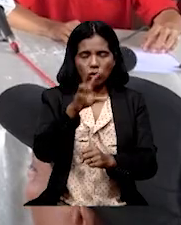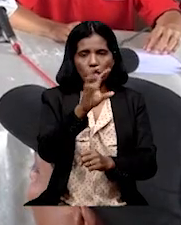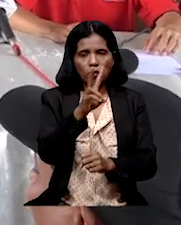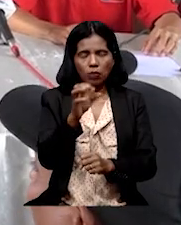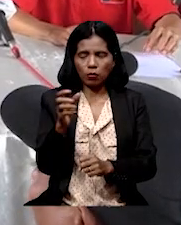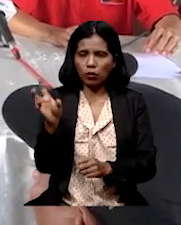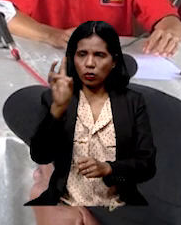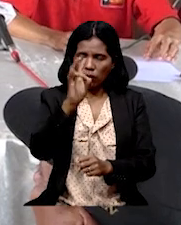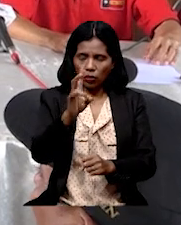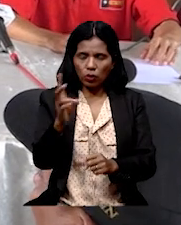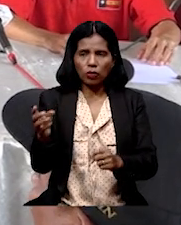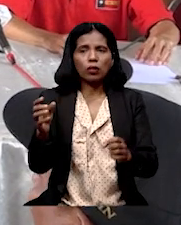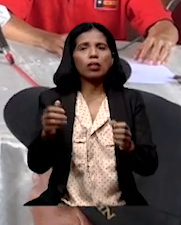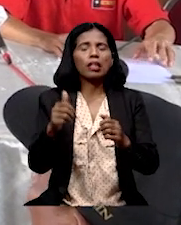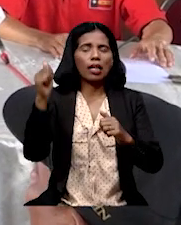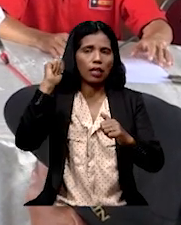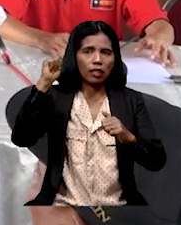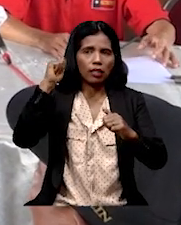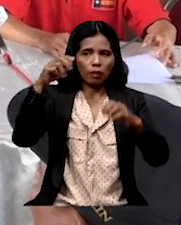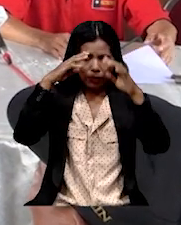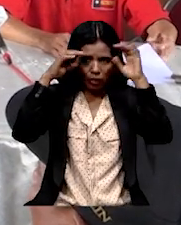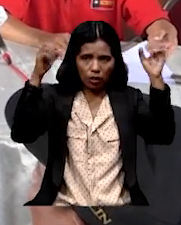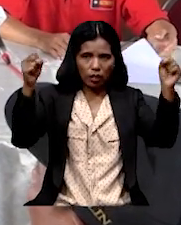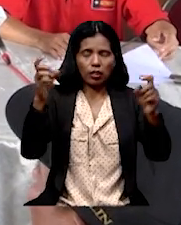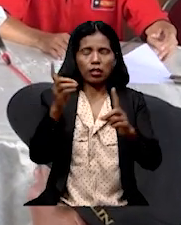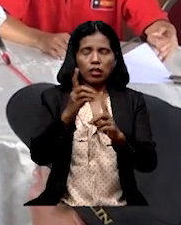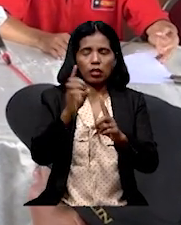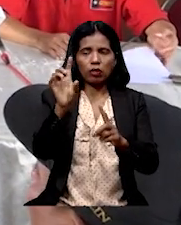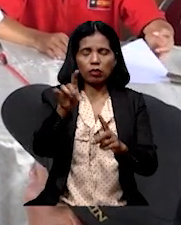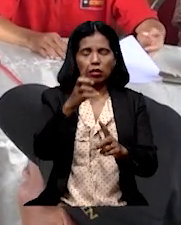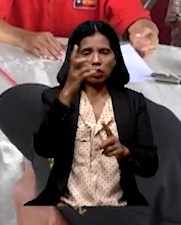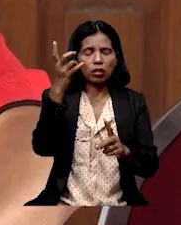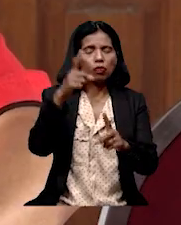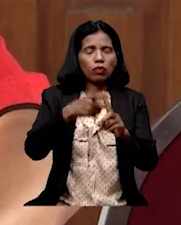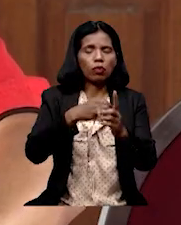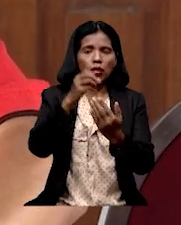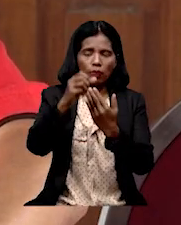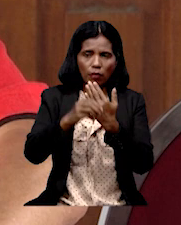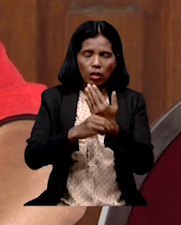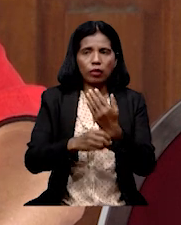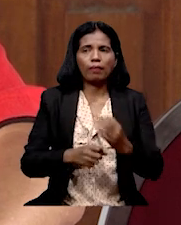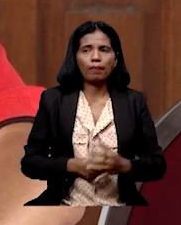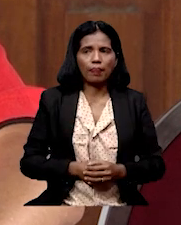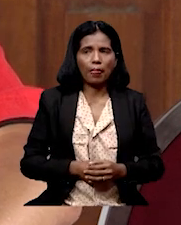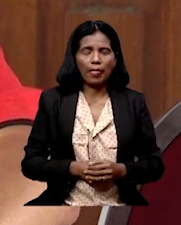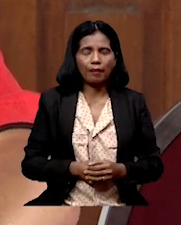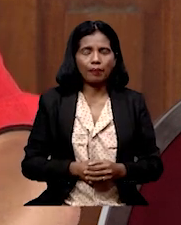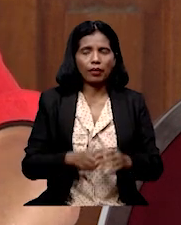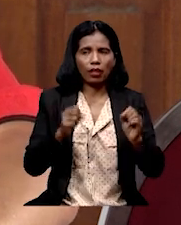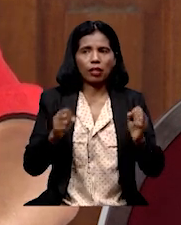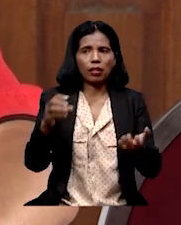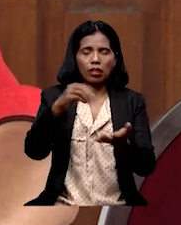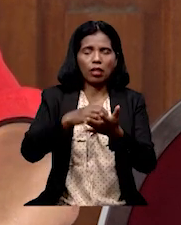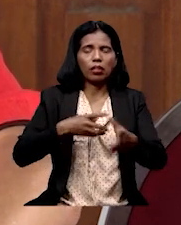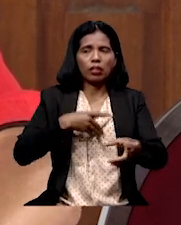ringrua ronu singhitu o di kompete ihe eleição presidencial ihe loron serusensia fulang marsu tinenem. Tambanya, posisaun Ofelin se exerse ne